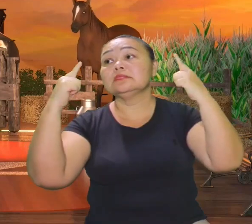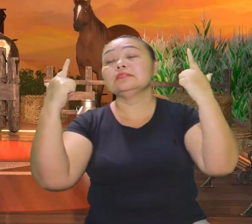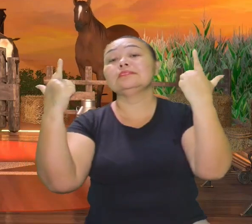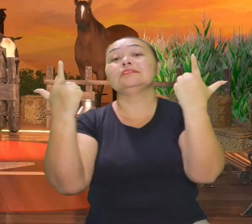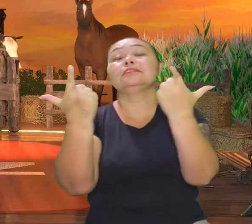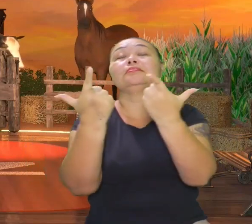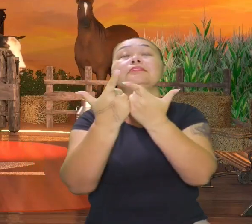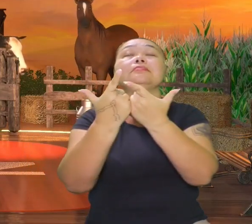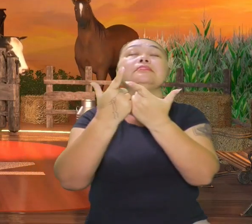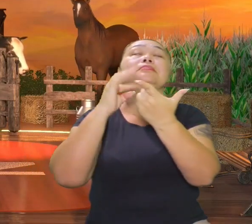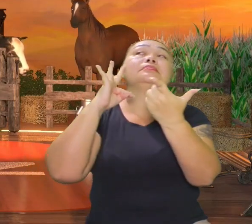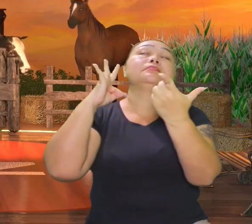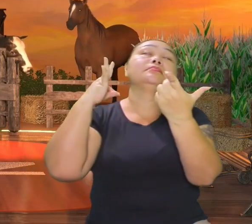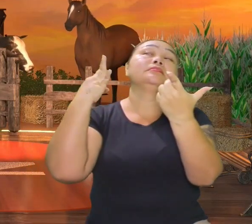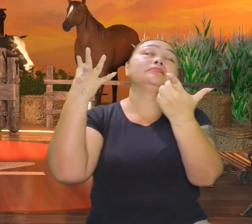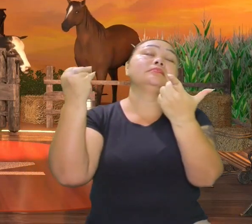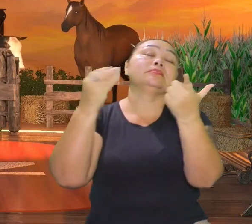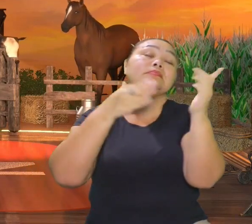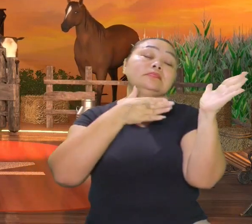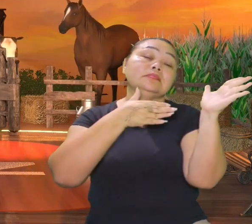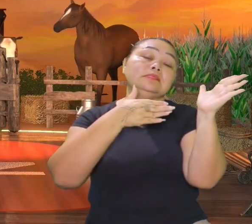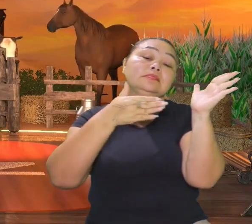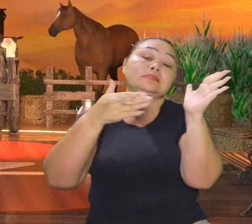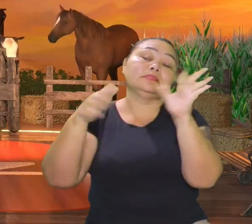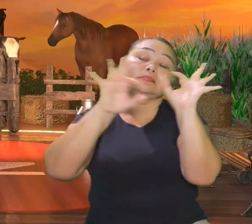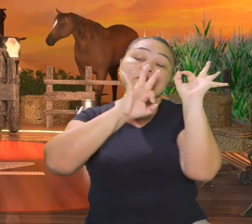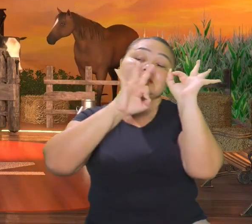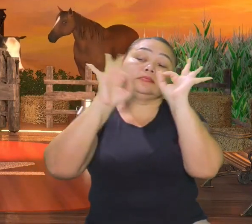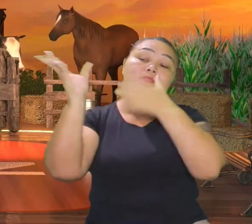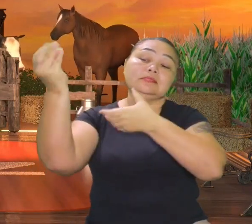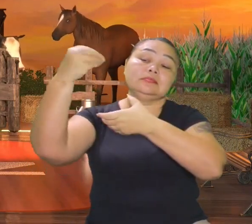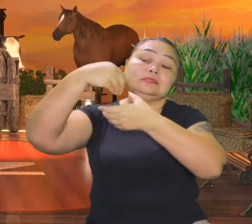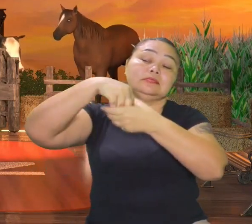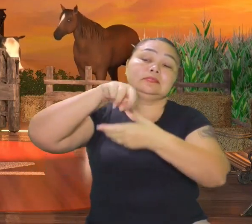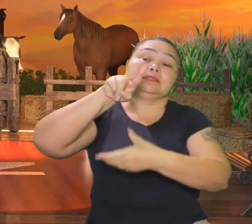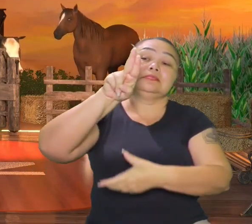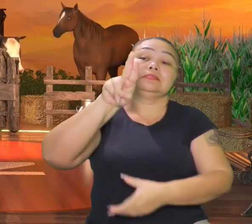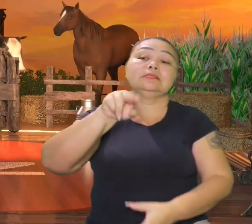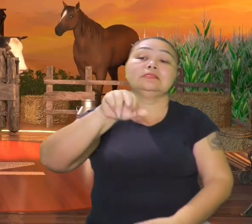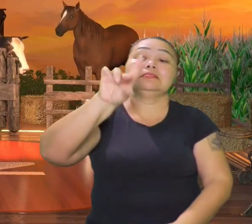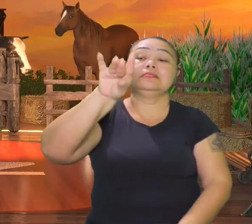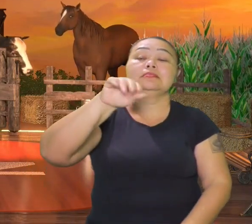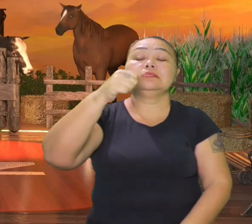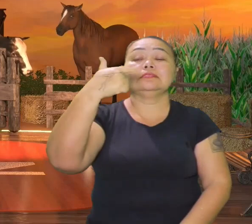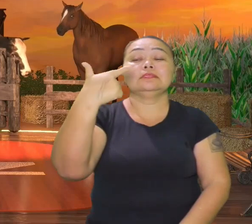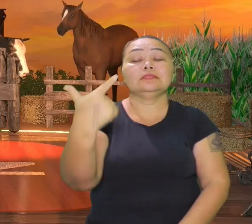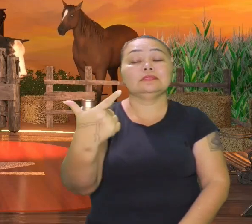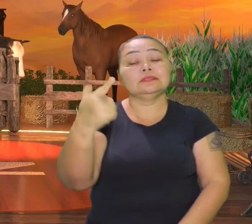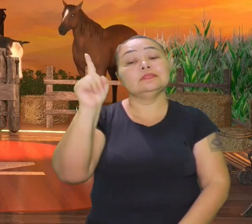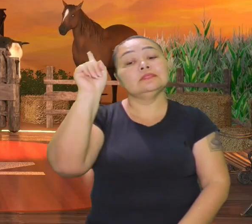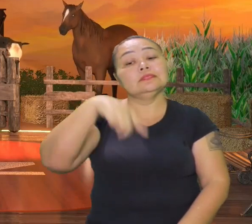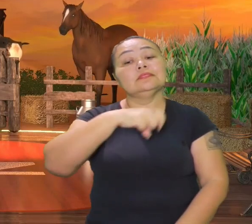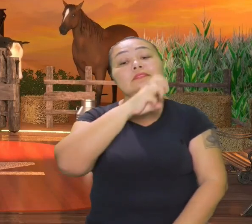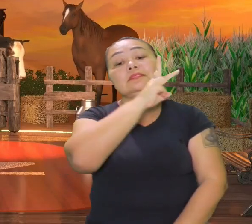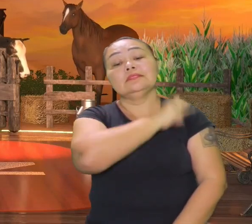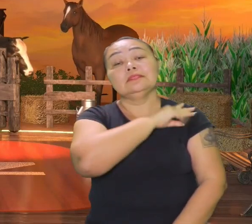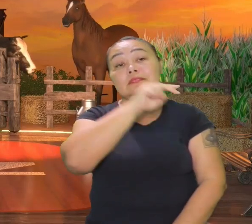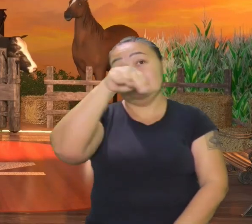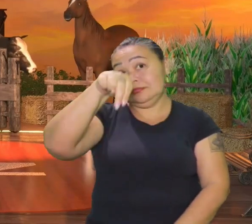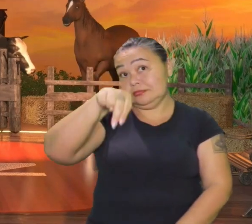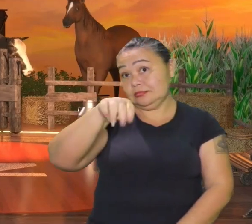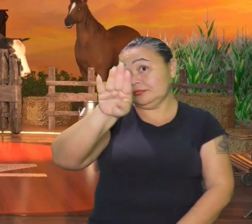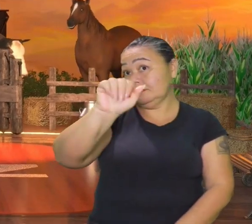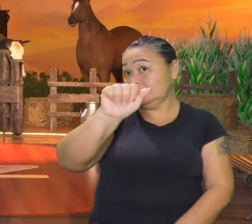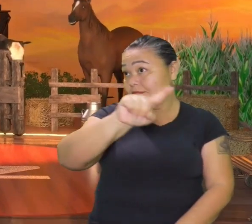toda a produção aqui dentro da unidade 2 de NBAZ do terceiro ano. Ei, galera, a gente